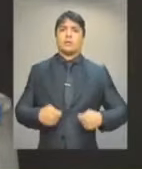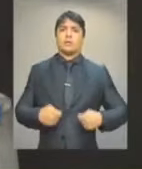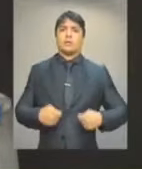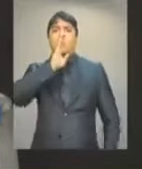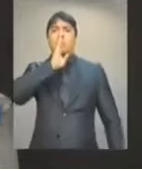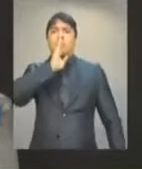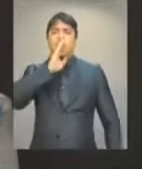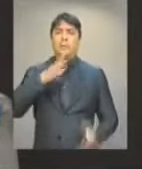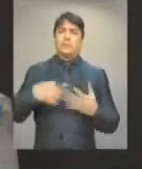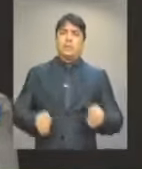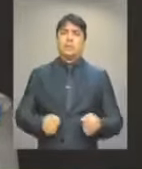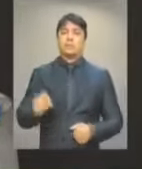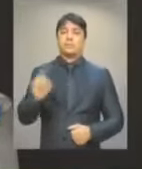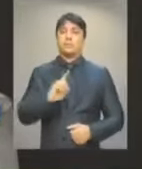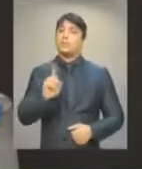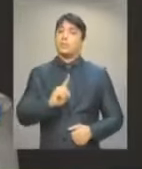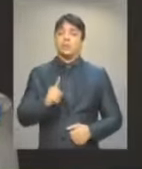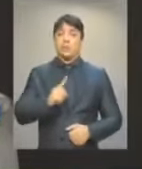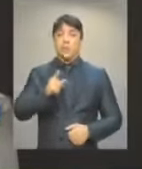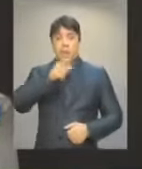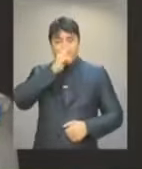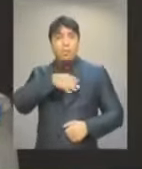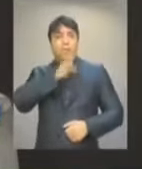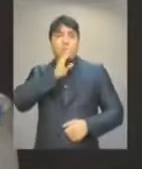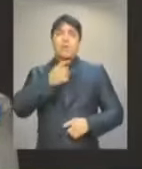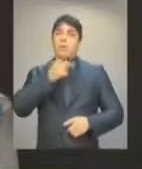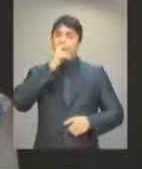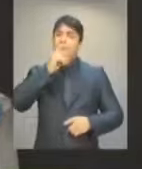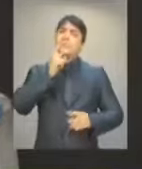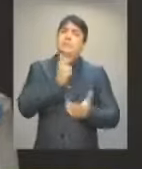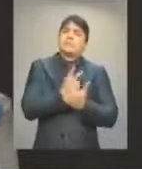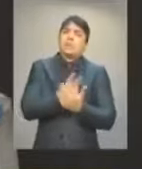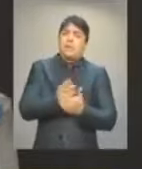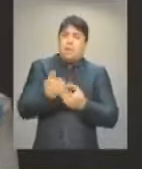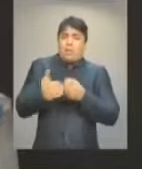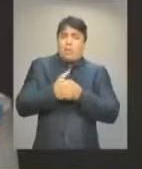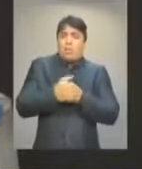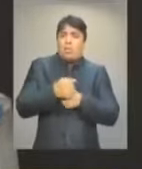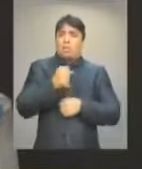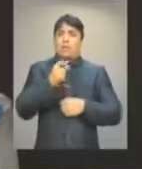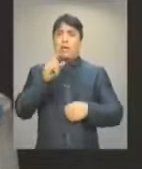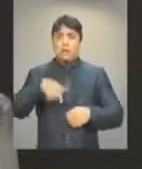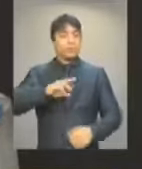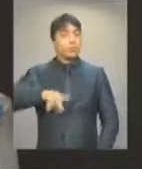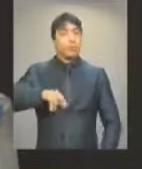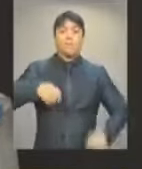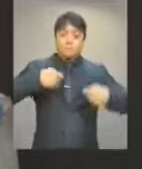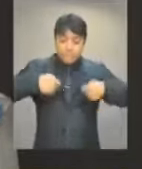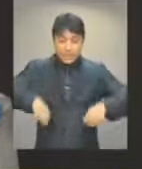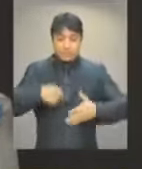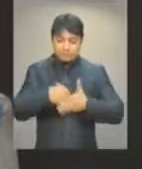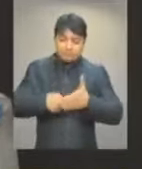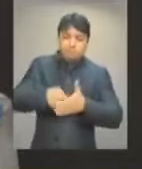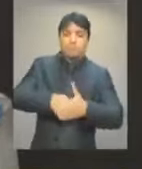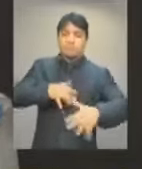simplesmente respondamos de forma defensiva, mas de sejamos lideranças capazes de